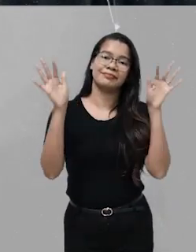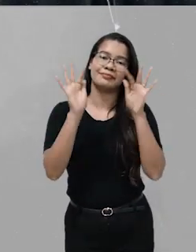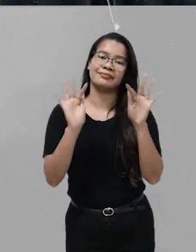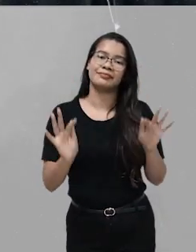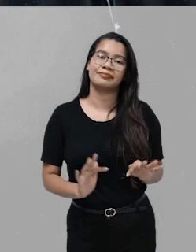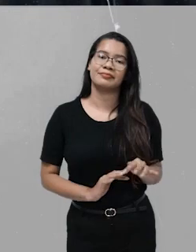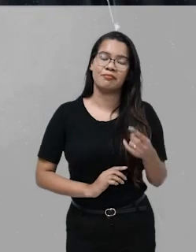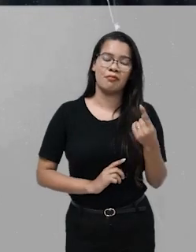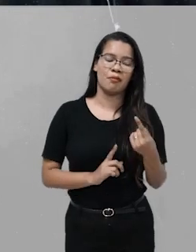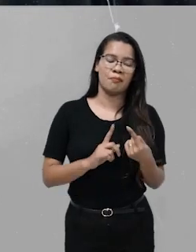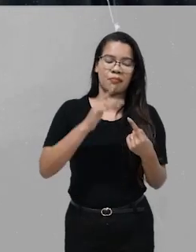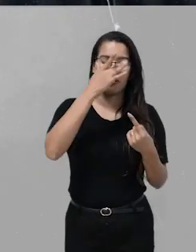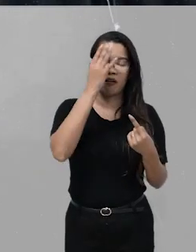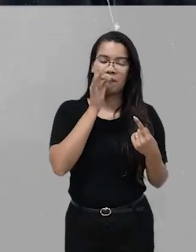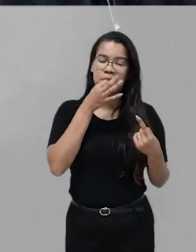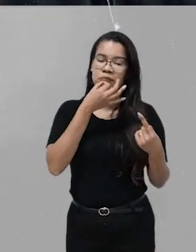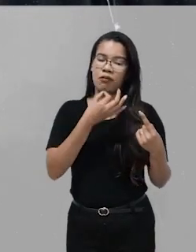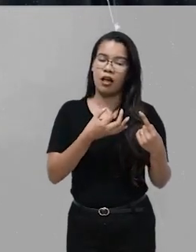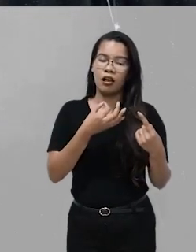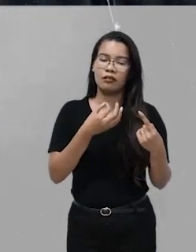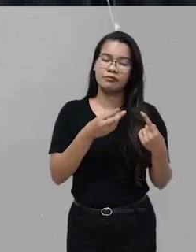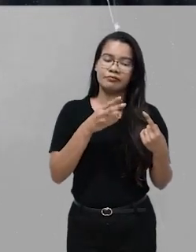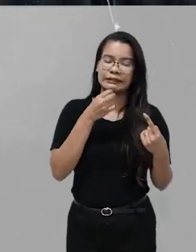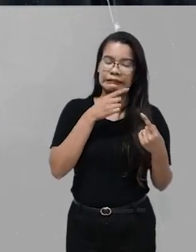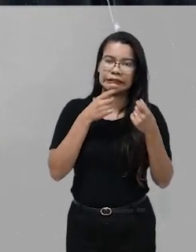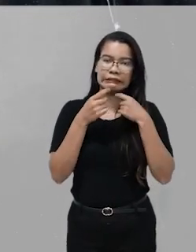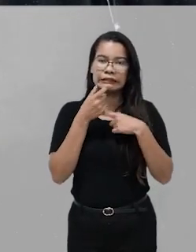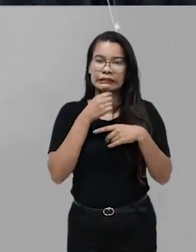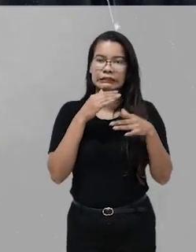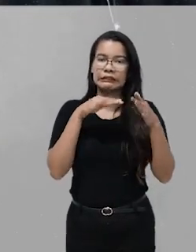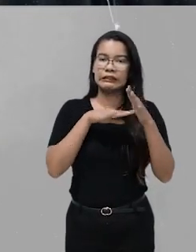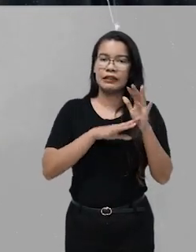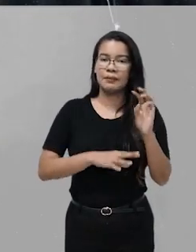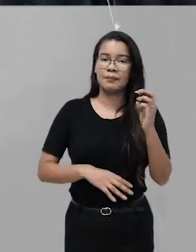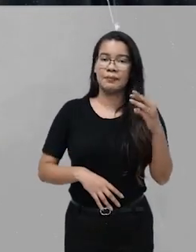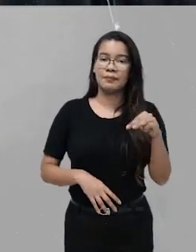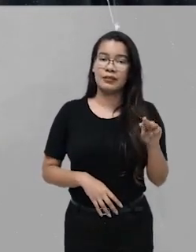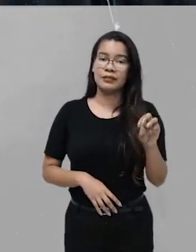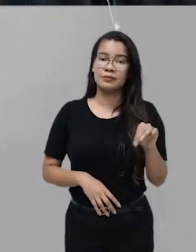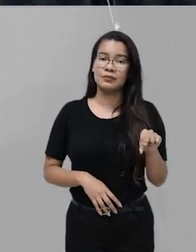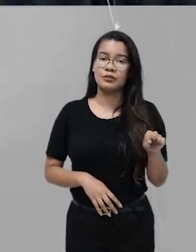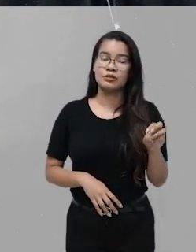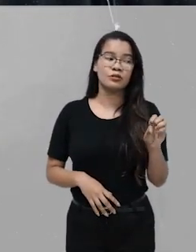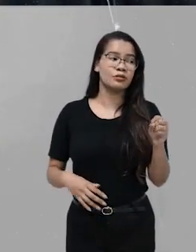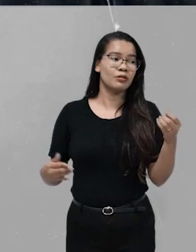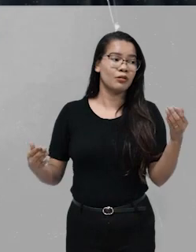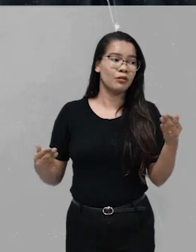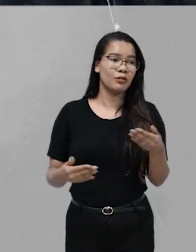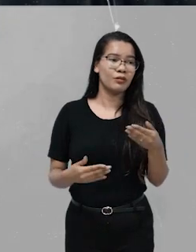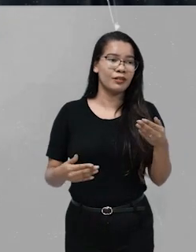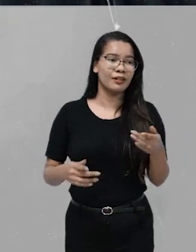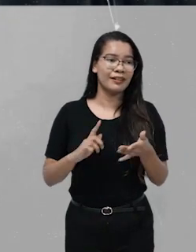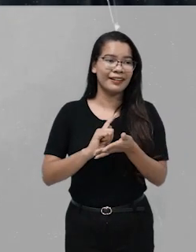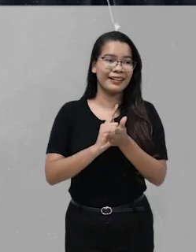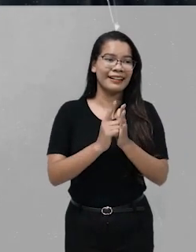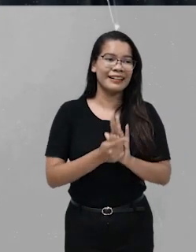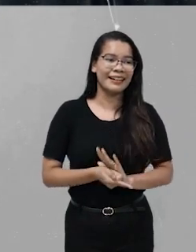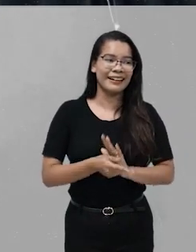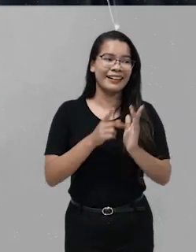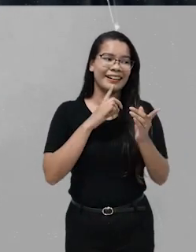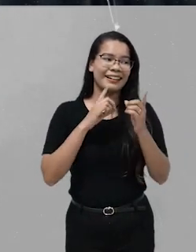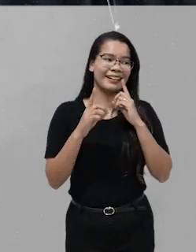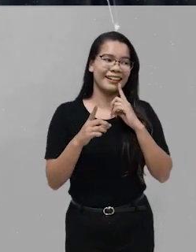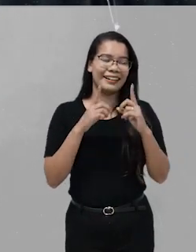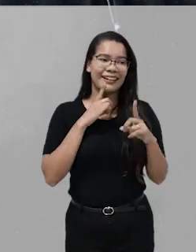Uma pessoa dá uma declaração, vira piada, vira. Meus memes, tá, gente? Os memes hoje também são gêneros do discurso, às vezes você não precisa falar